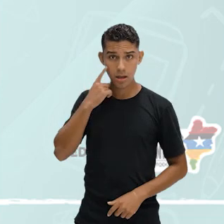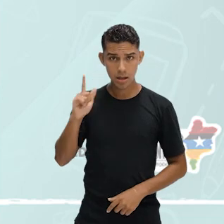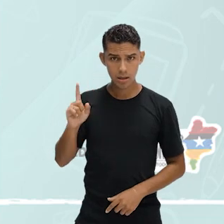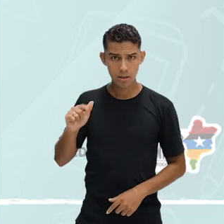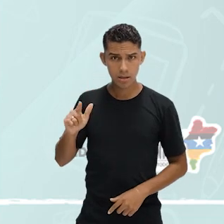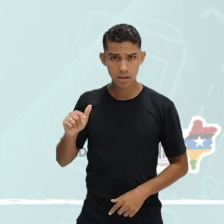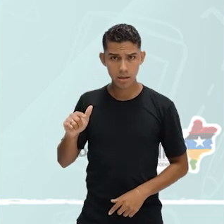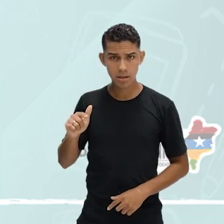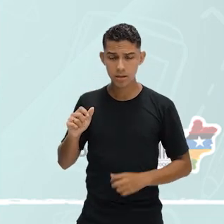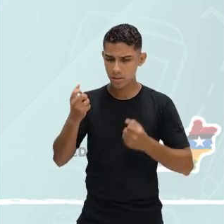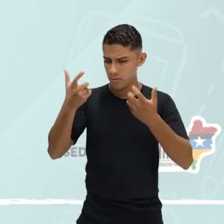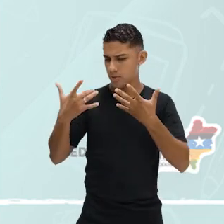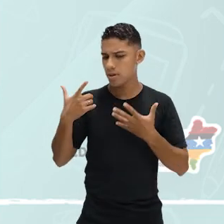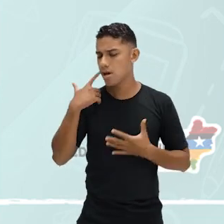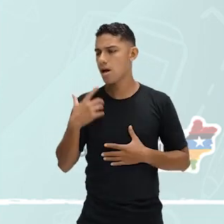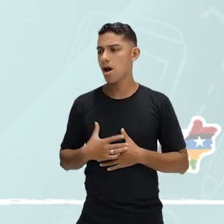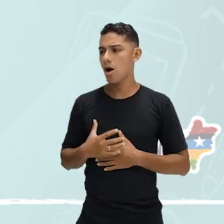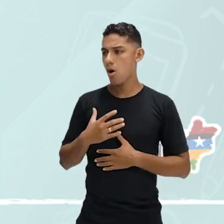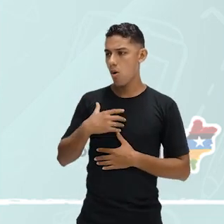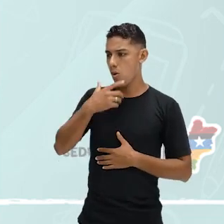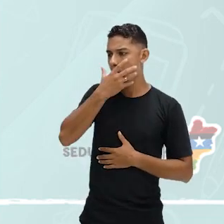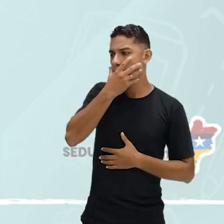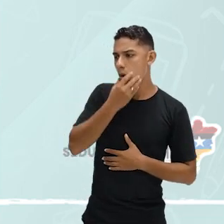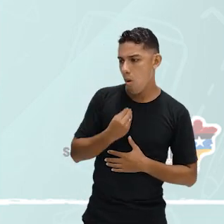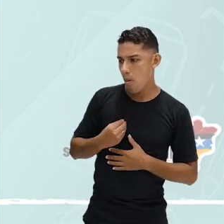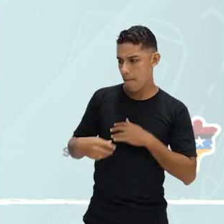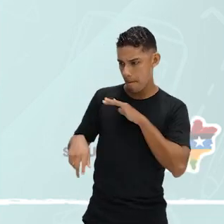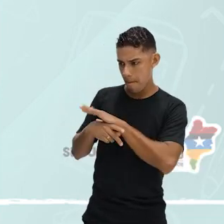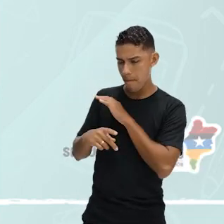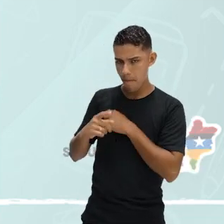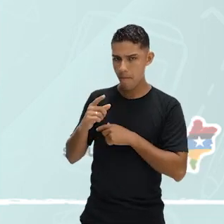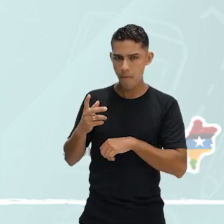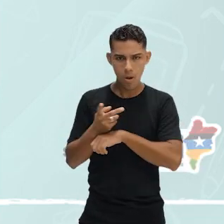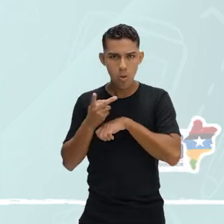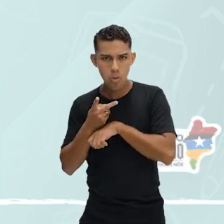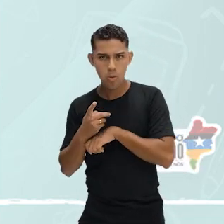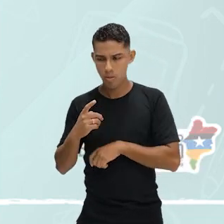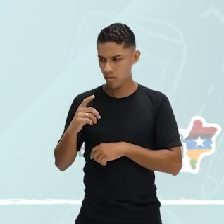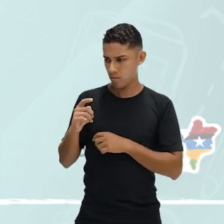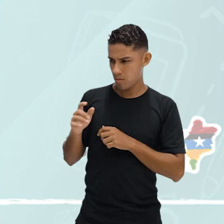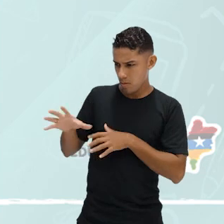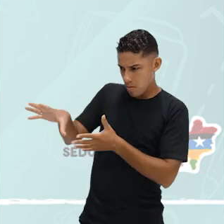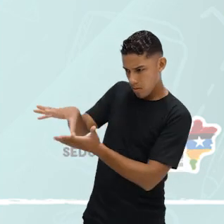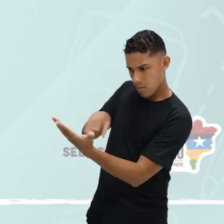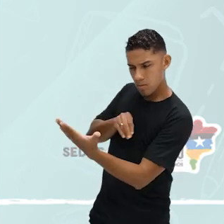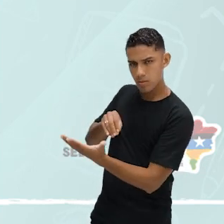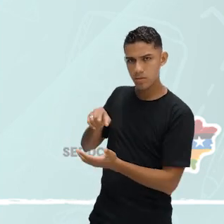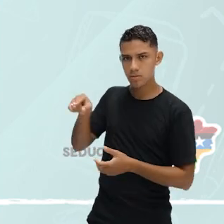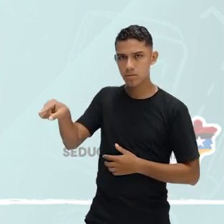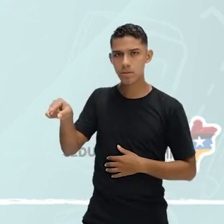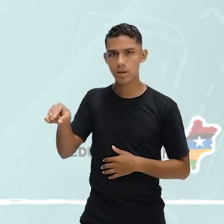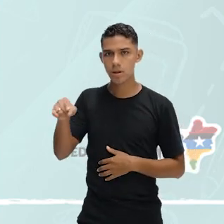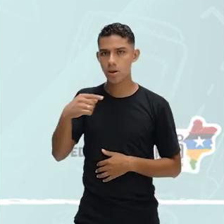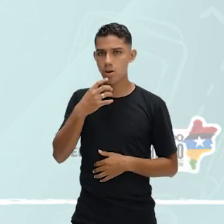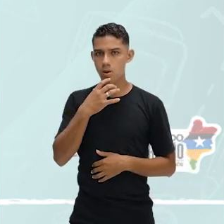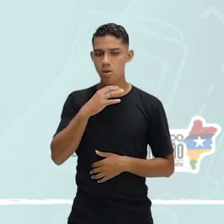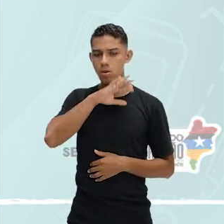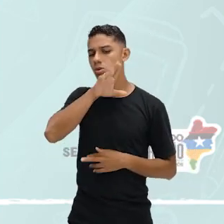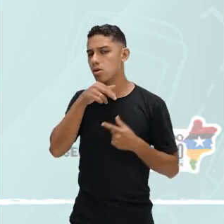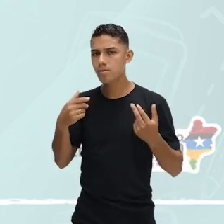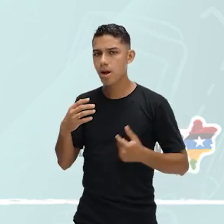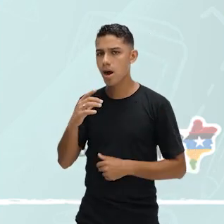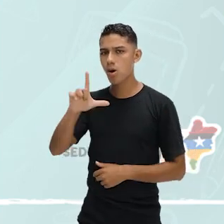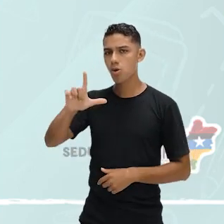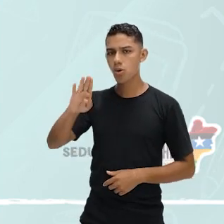com a expressão o homem é o lobo do próprio homem? Com certeza também não. Tá? Não é esta